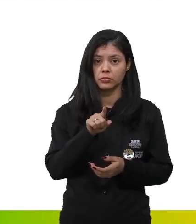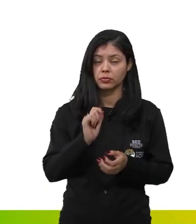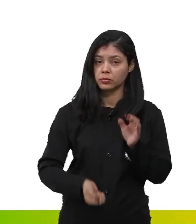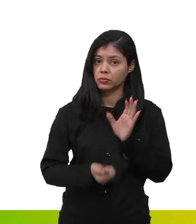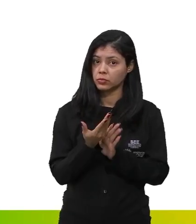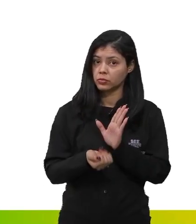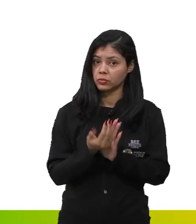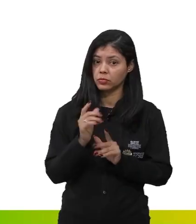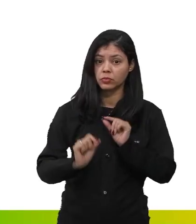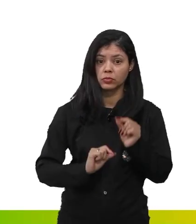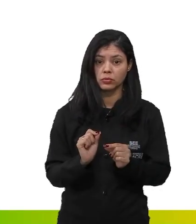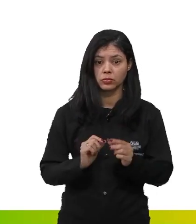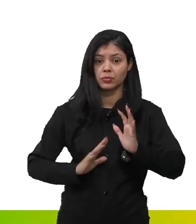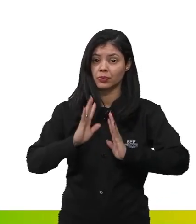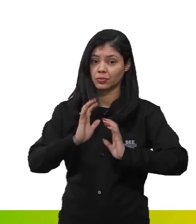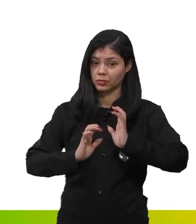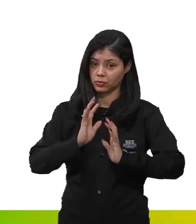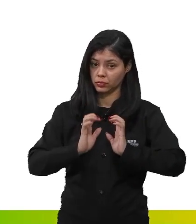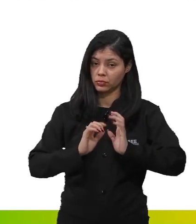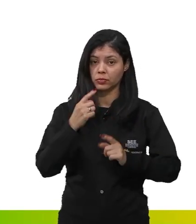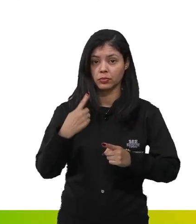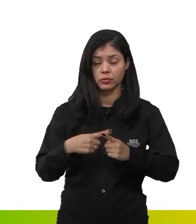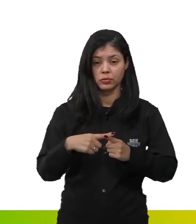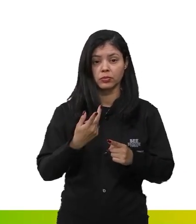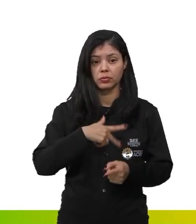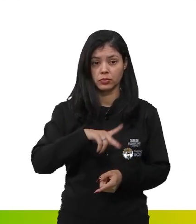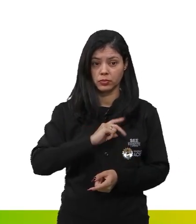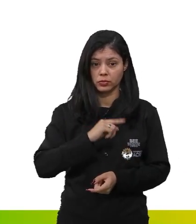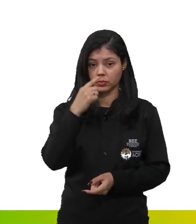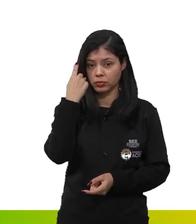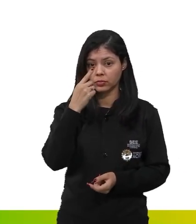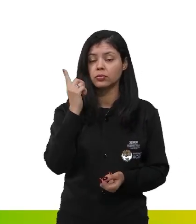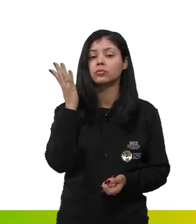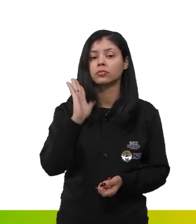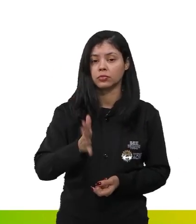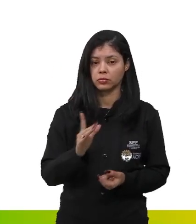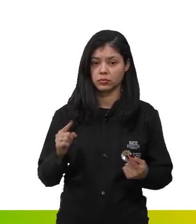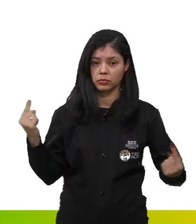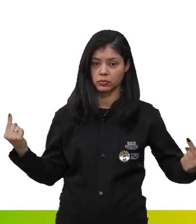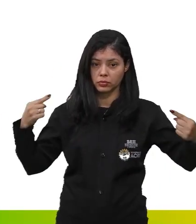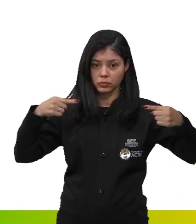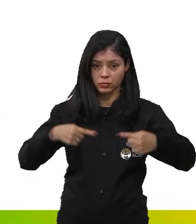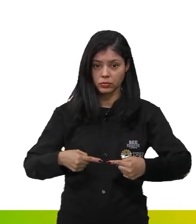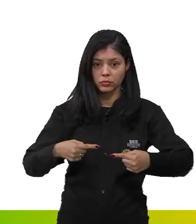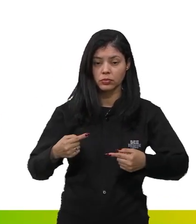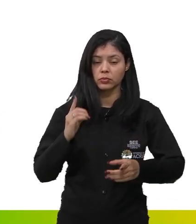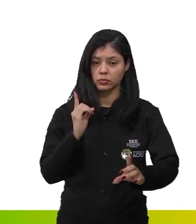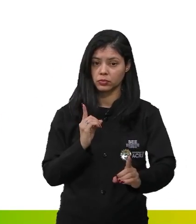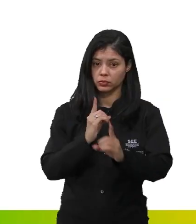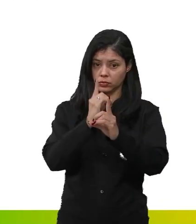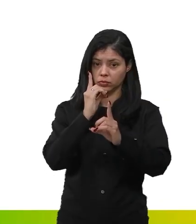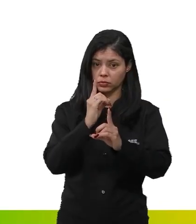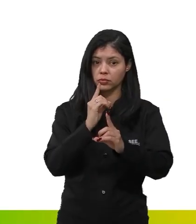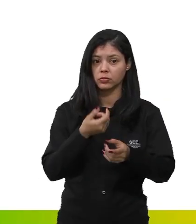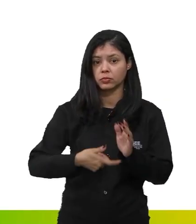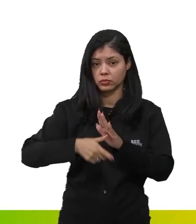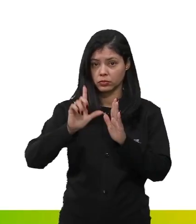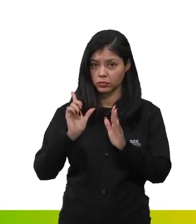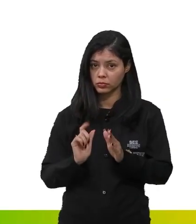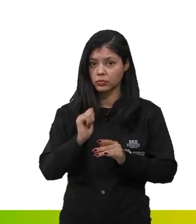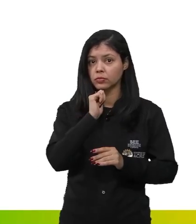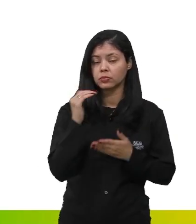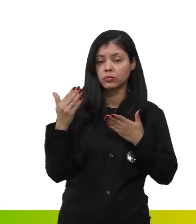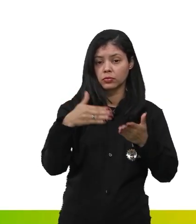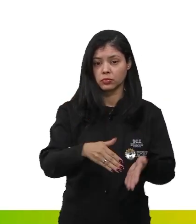gerou conflitos, tá, gente? Portugal e Espanha já disputavam as terras recém-descobertas, antes mesmo